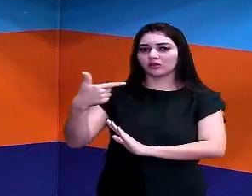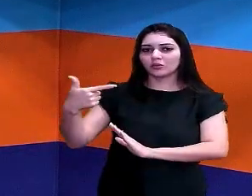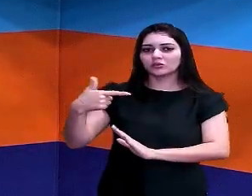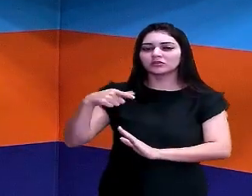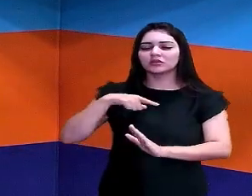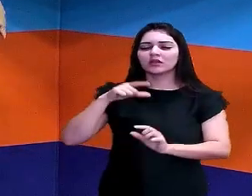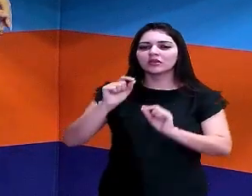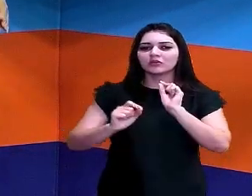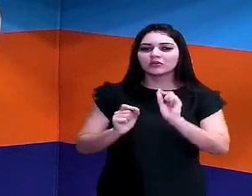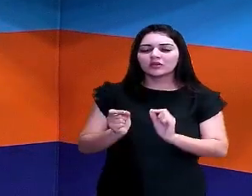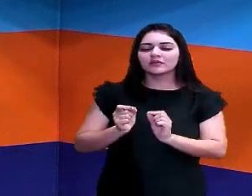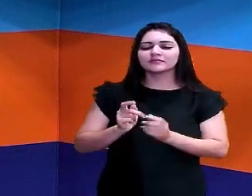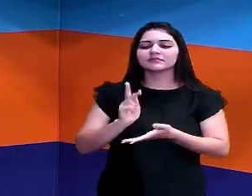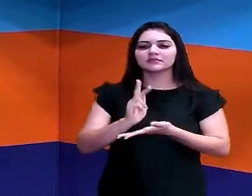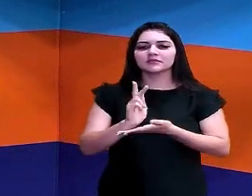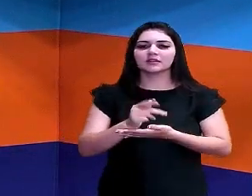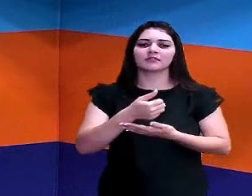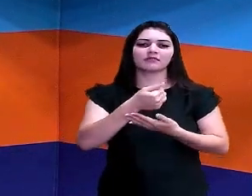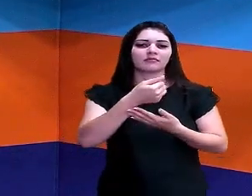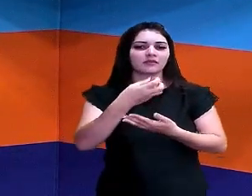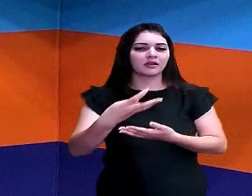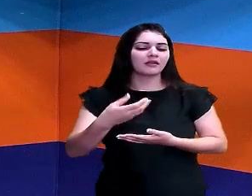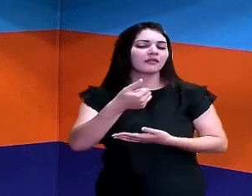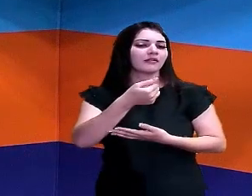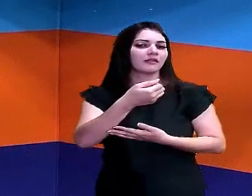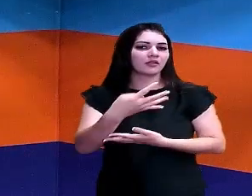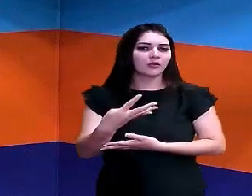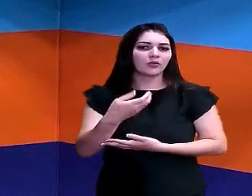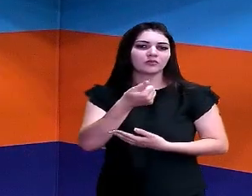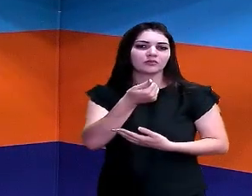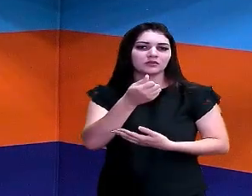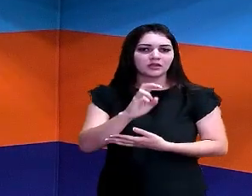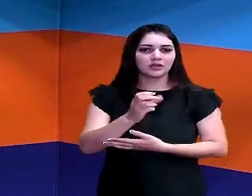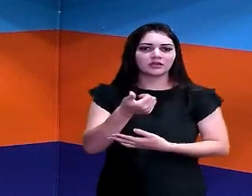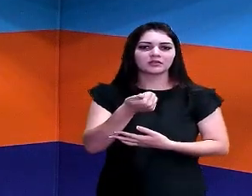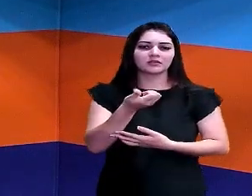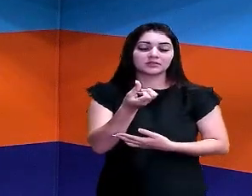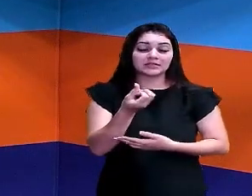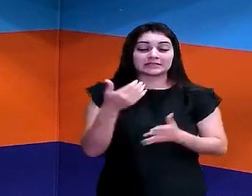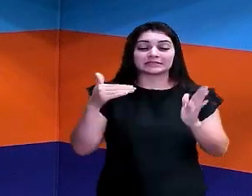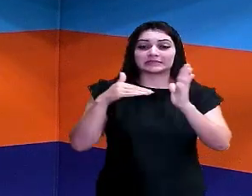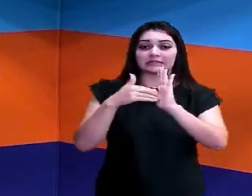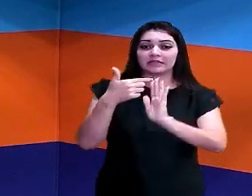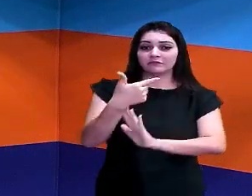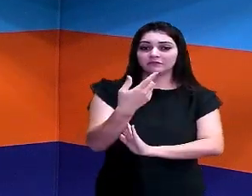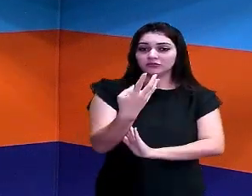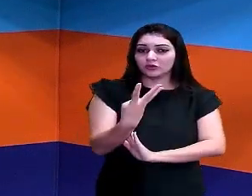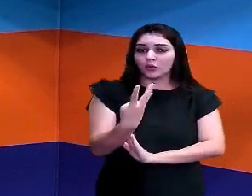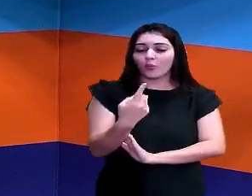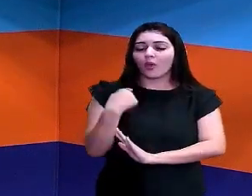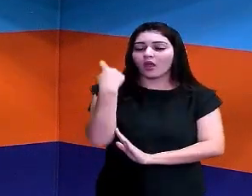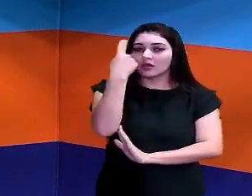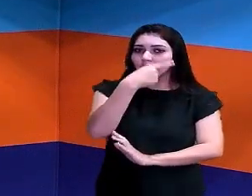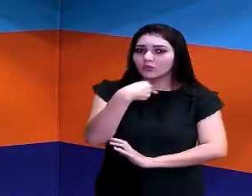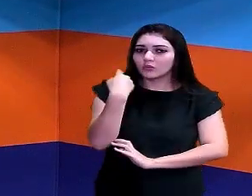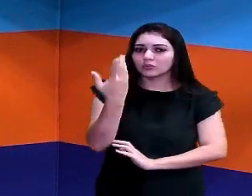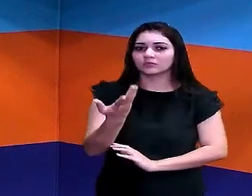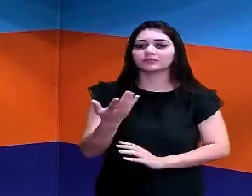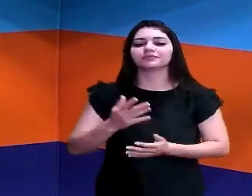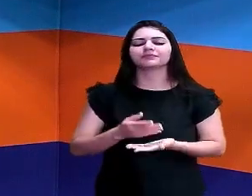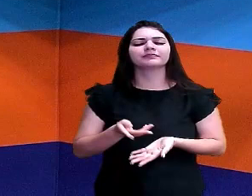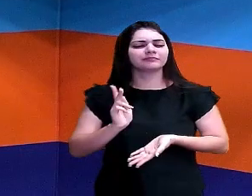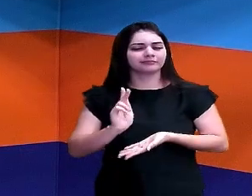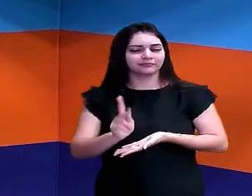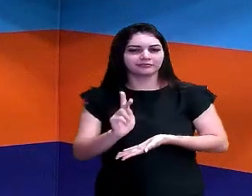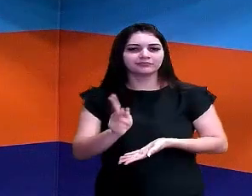seguindo 13, 14, 15, 16, 17, 18 até 24 horas, tá certo? Então, vamos